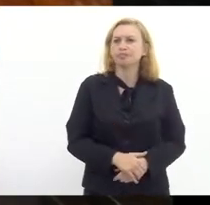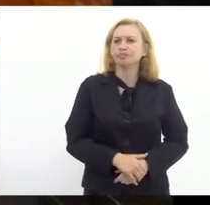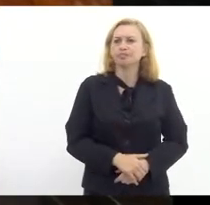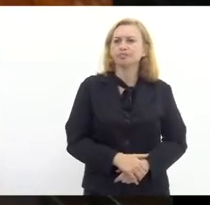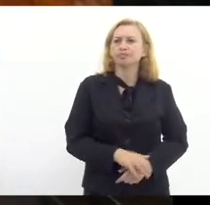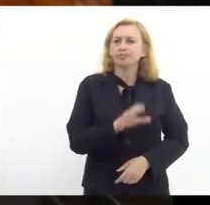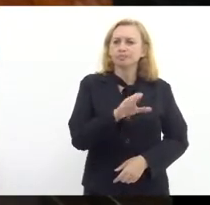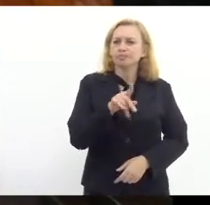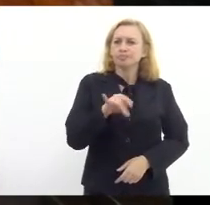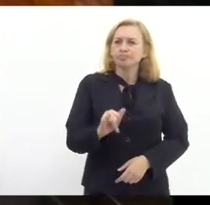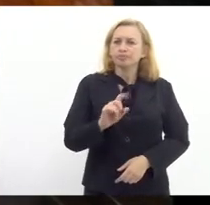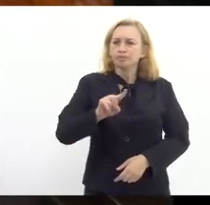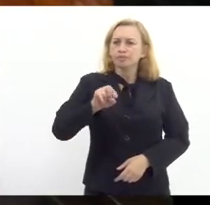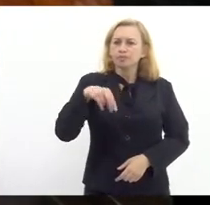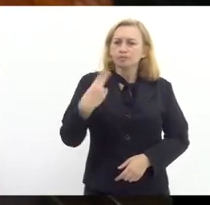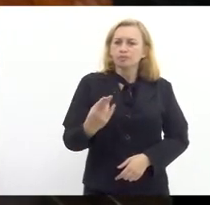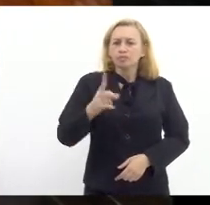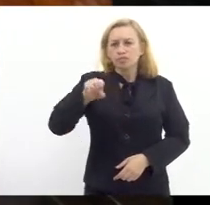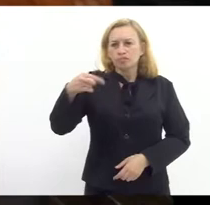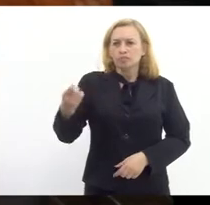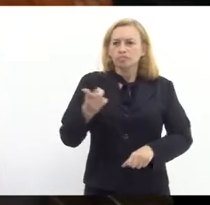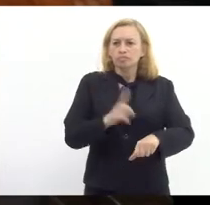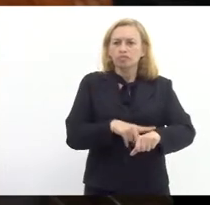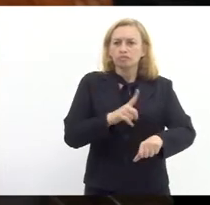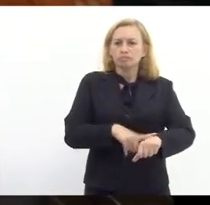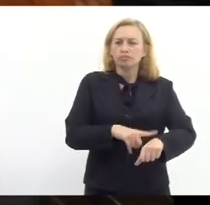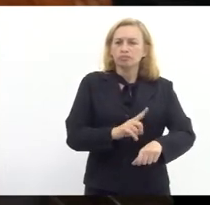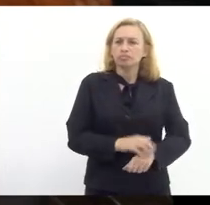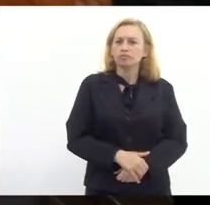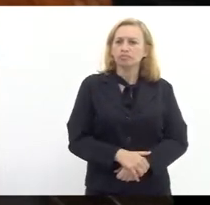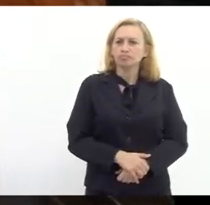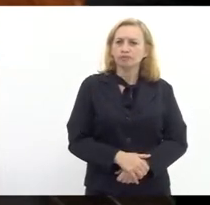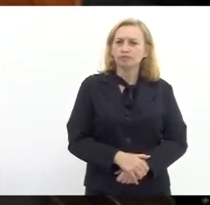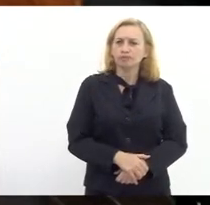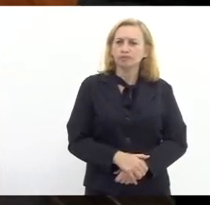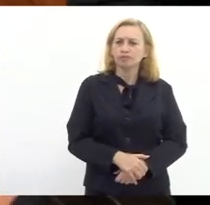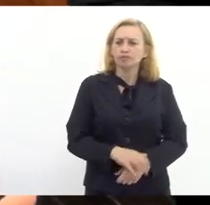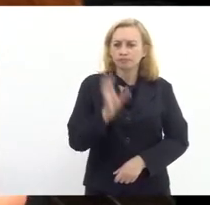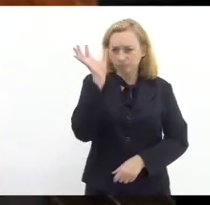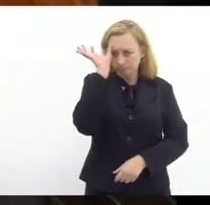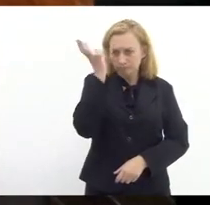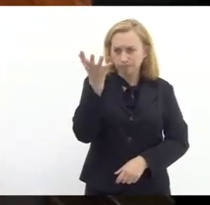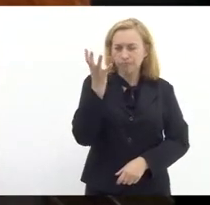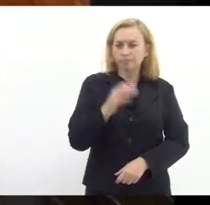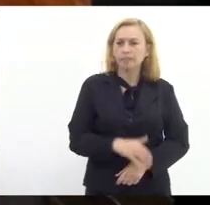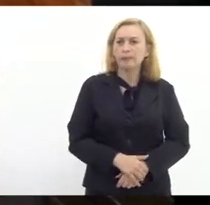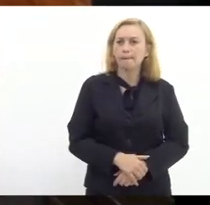na CPI ou se vai ser num momento a posteriori, mas a solução